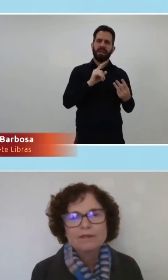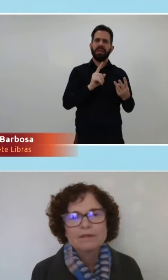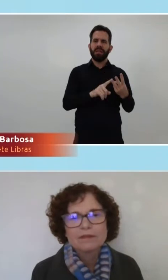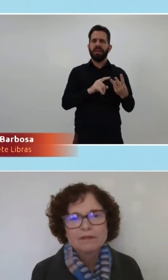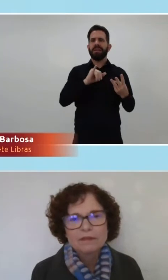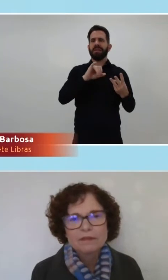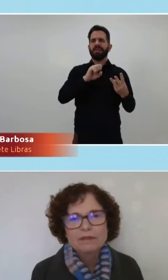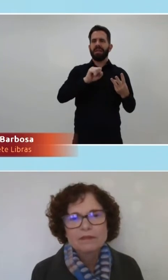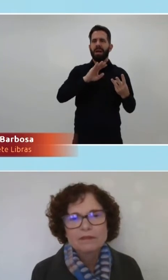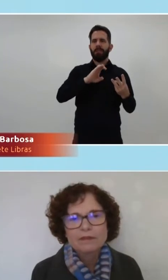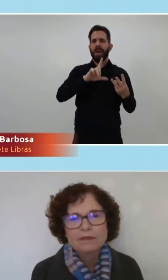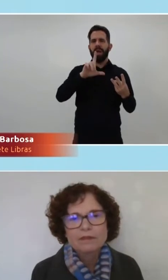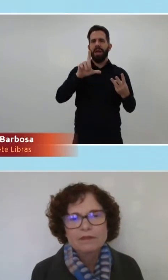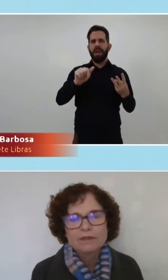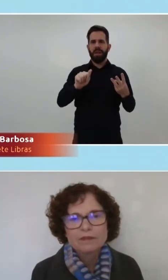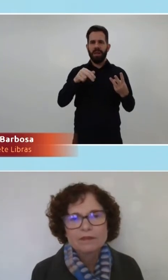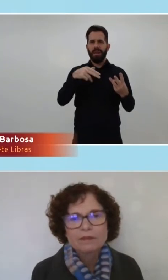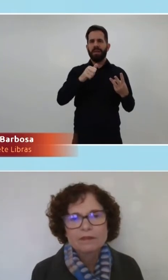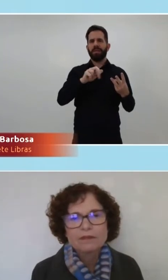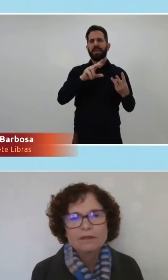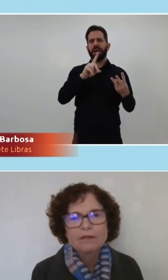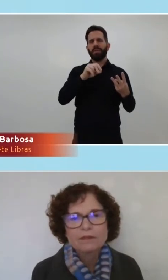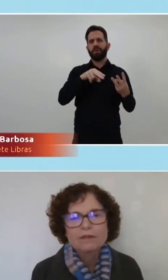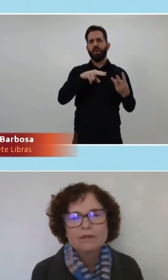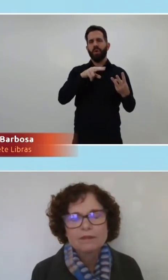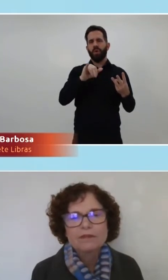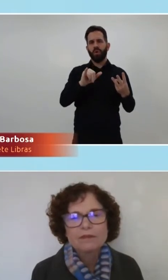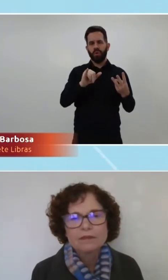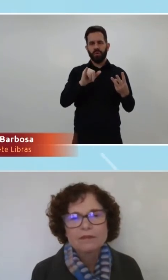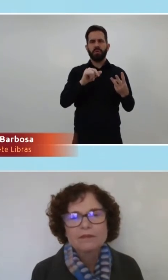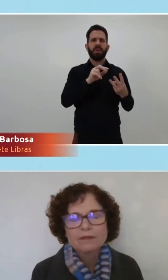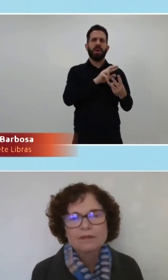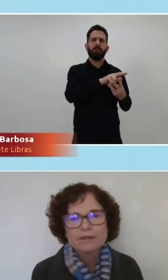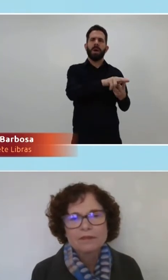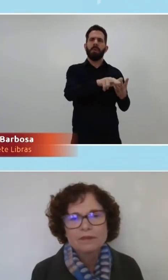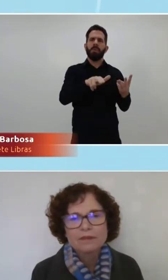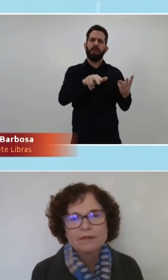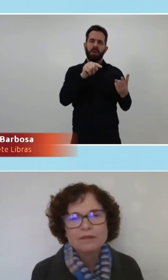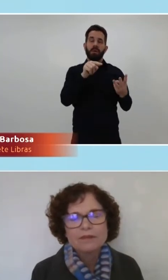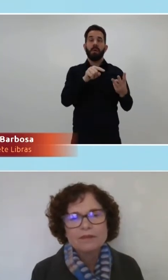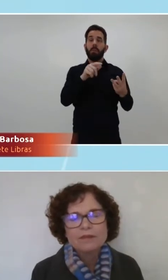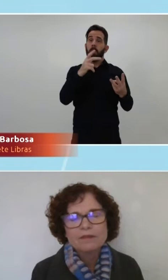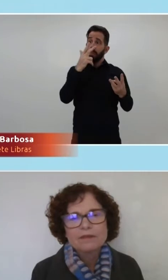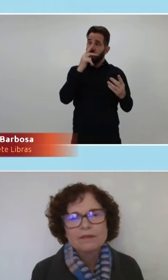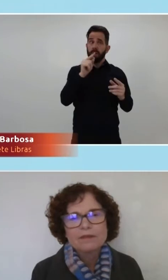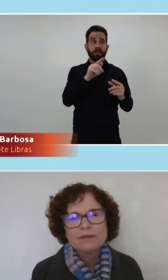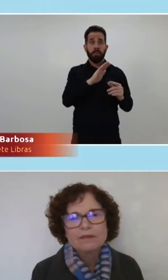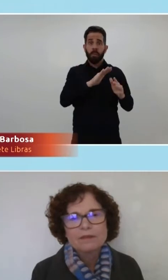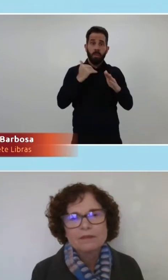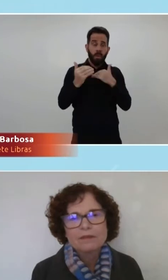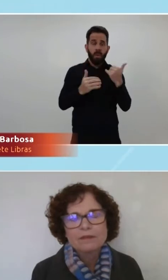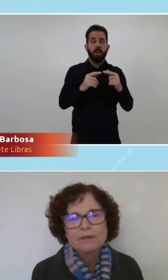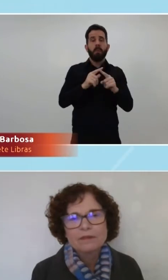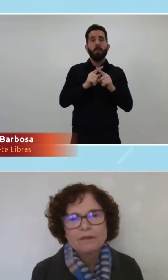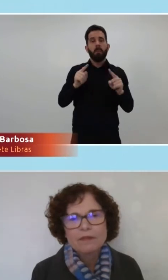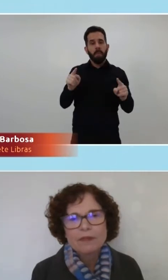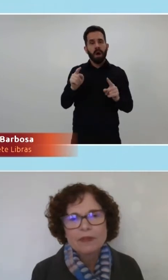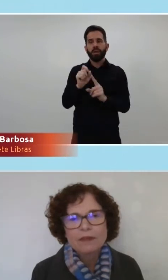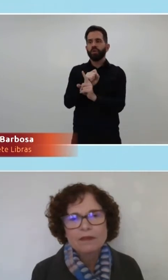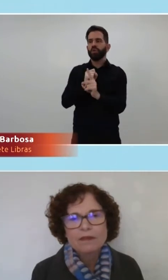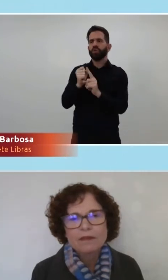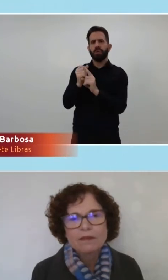principalmente casos ligados a crianças de uma origem social um pouco mais elevada, né, Márcia? Mas falando dessa lei, como